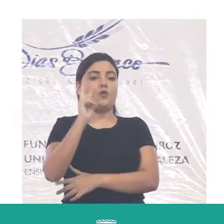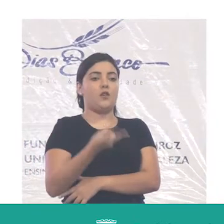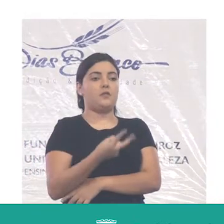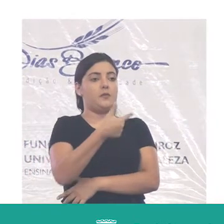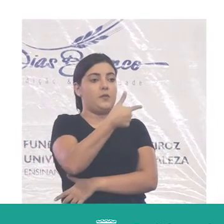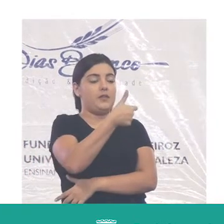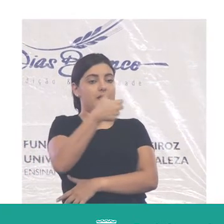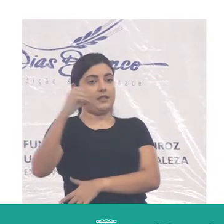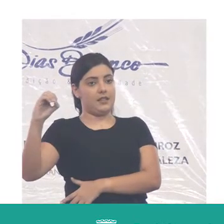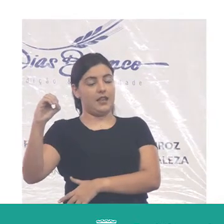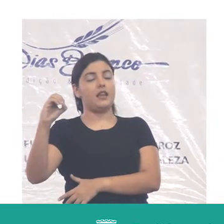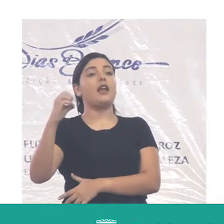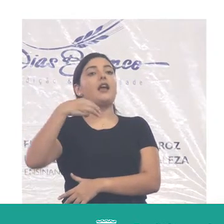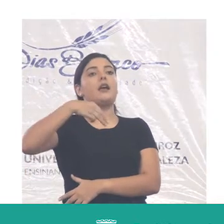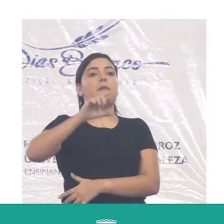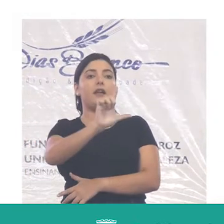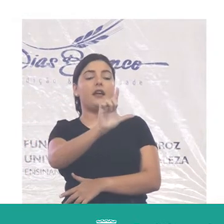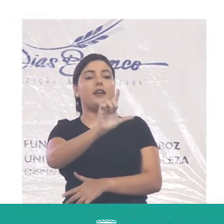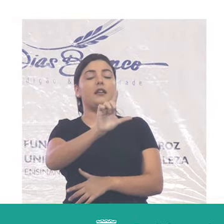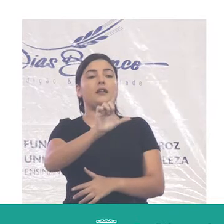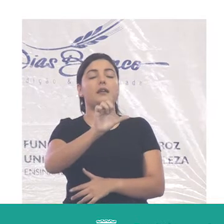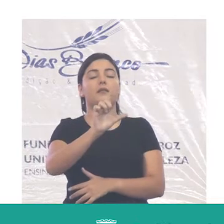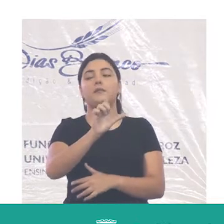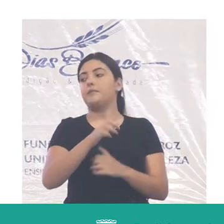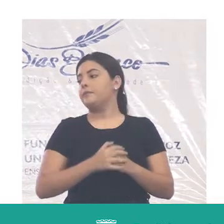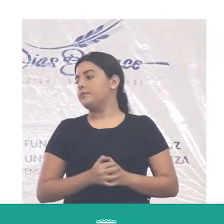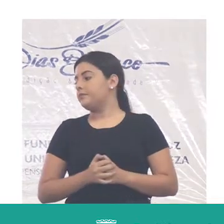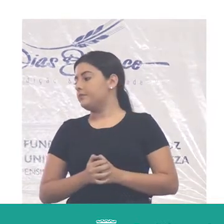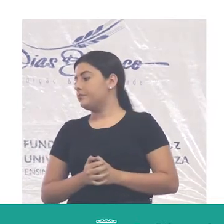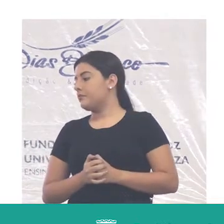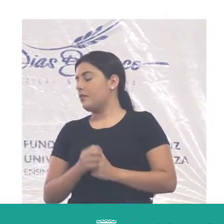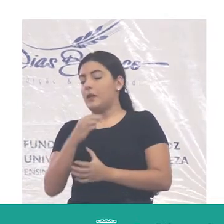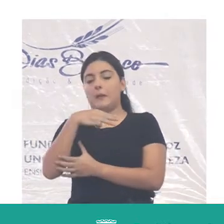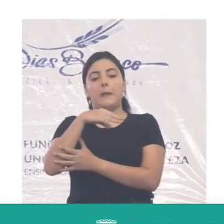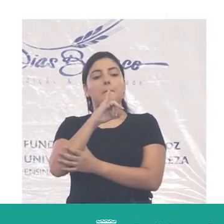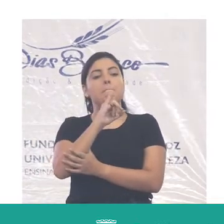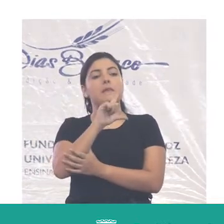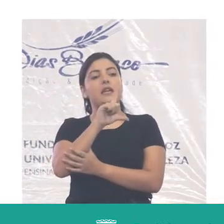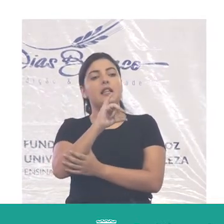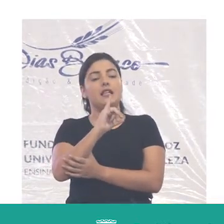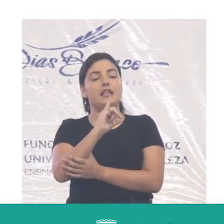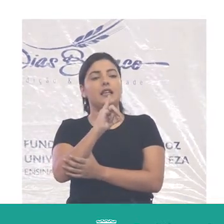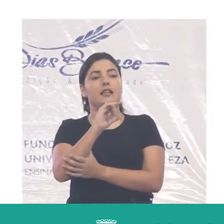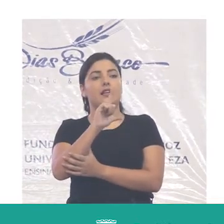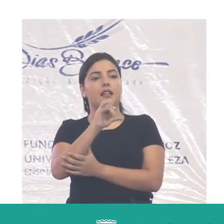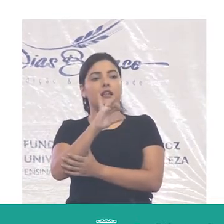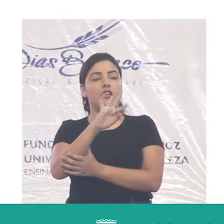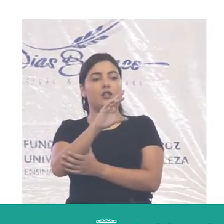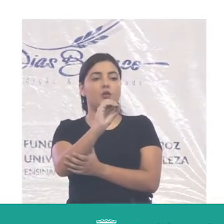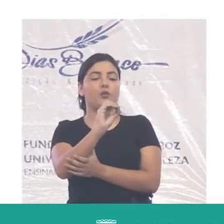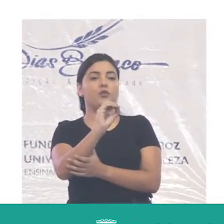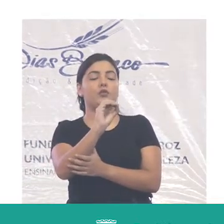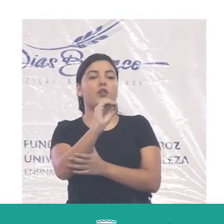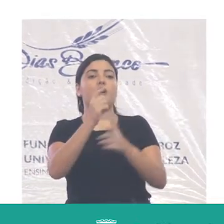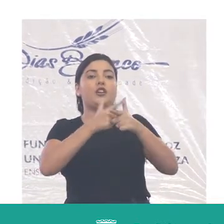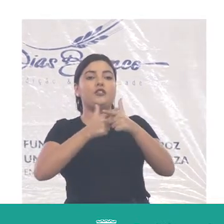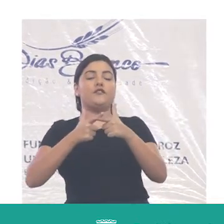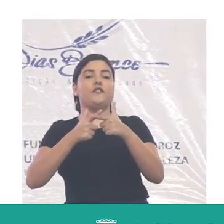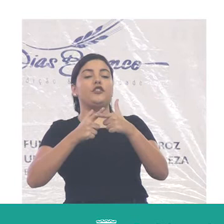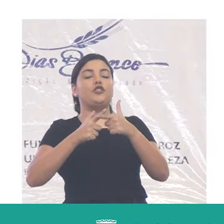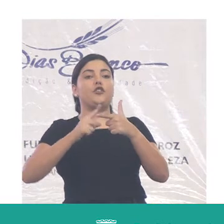2.100 ml, mililitros. Se é mili, para chegar em litro é só dividir por